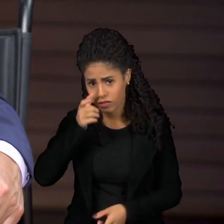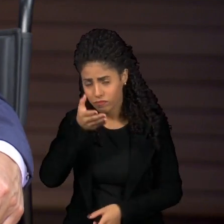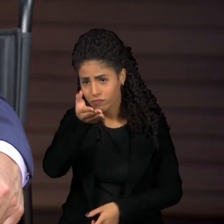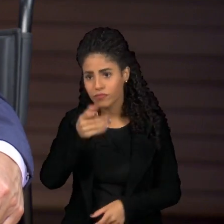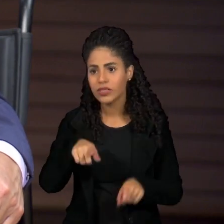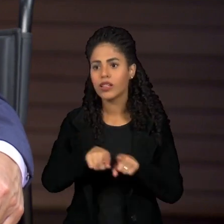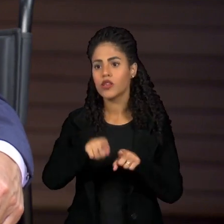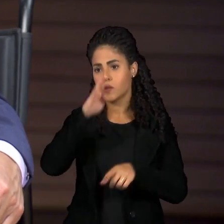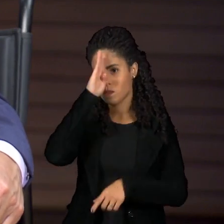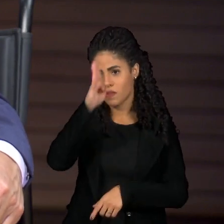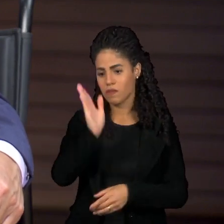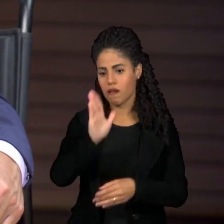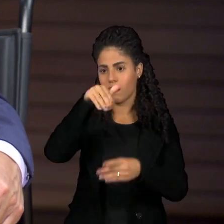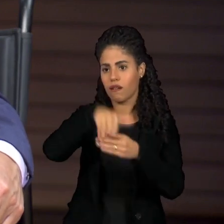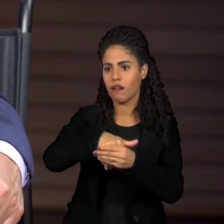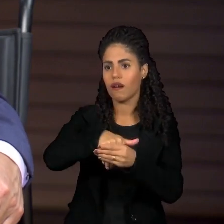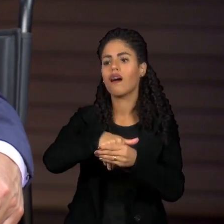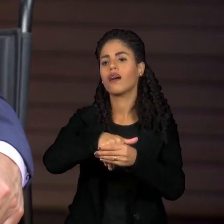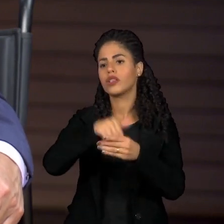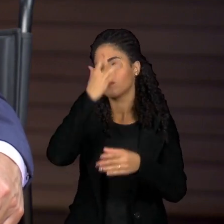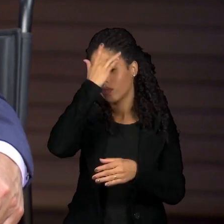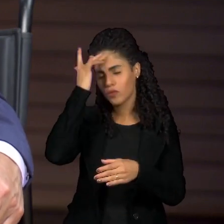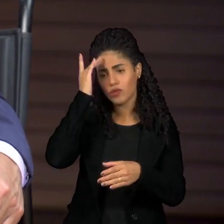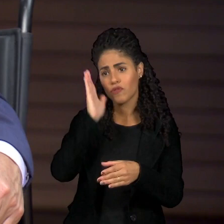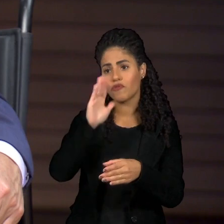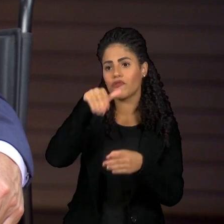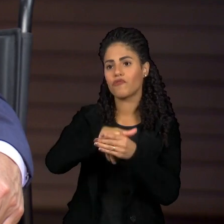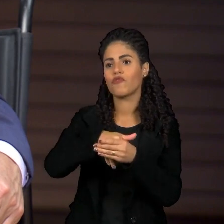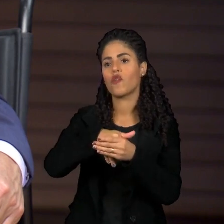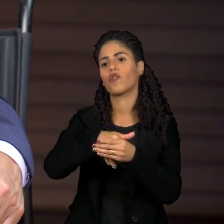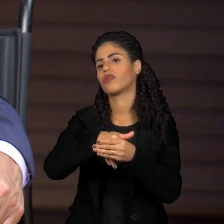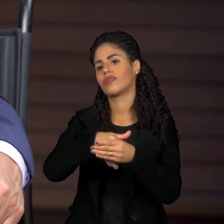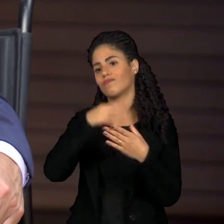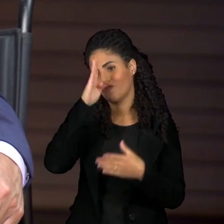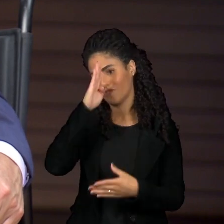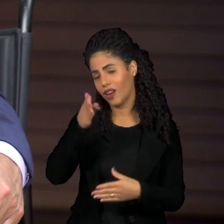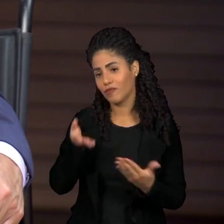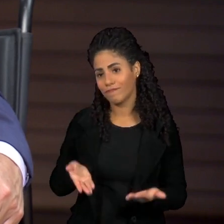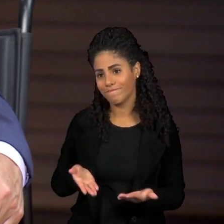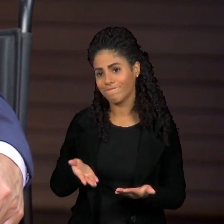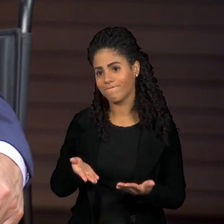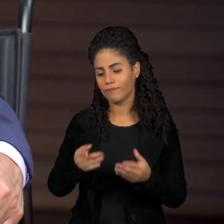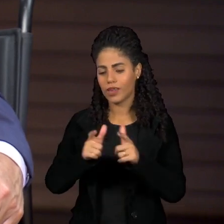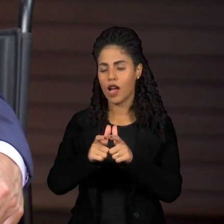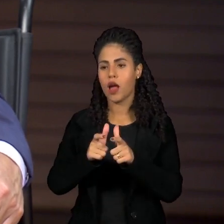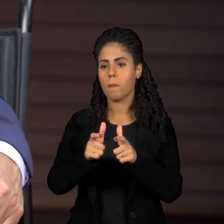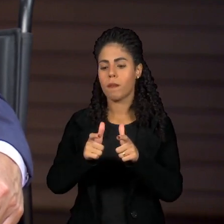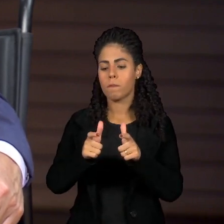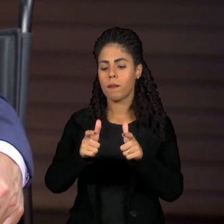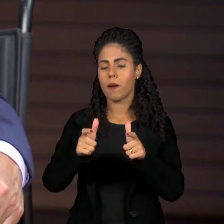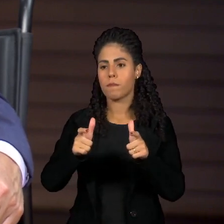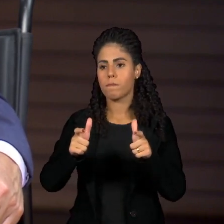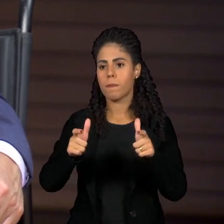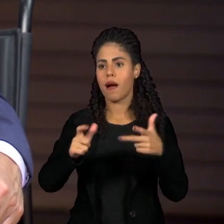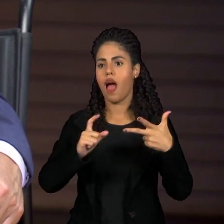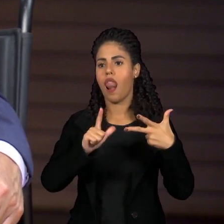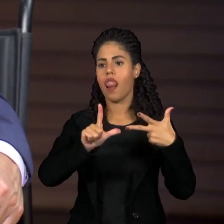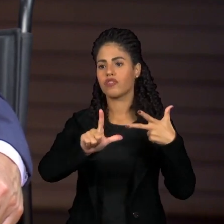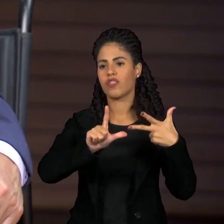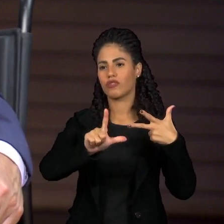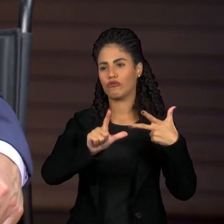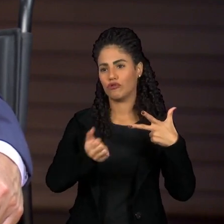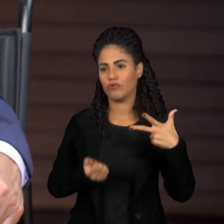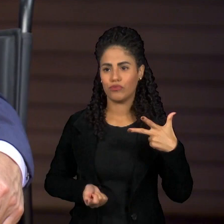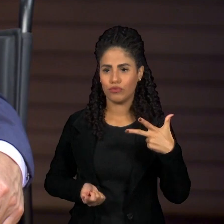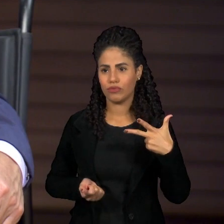canal direto, em que o eleitorado vota diretamente no chefe de governo. Para formar uma maioria legislativa, não tem um eleitorado